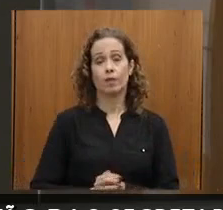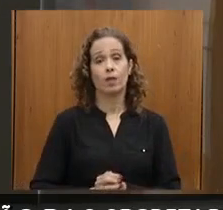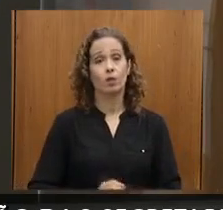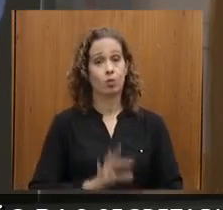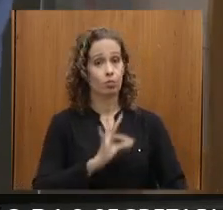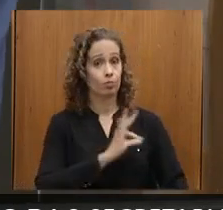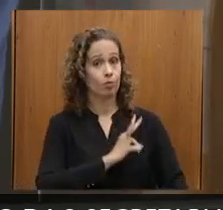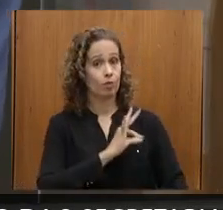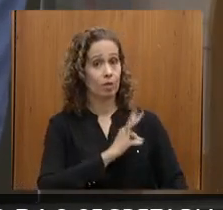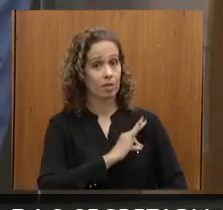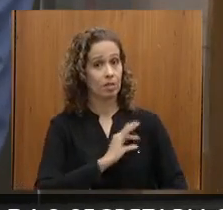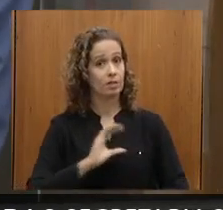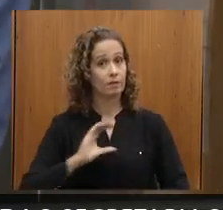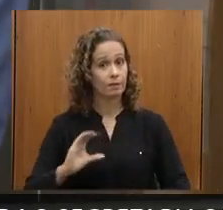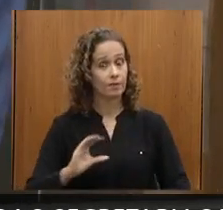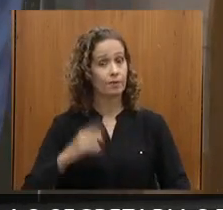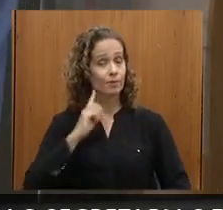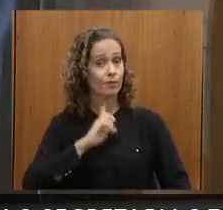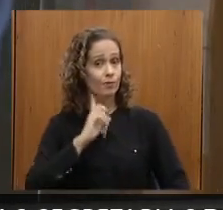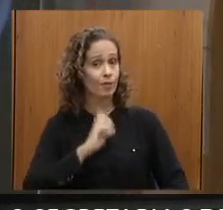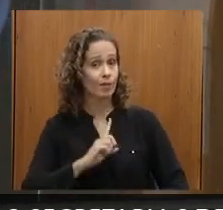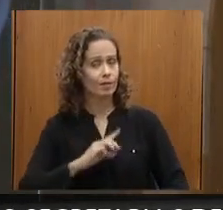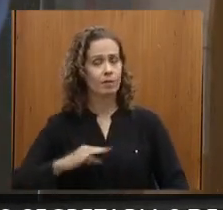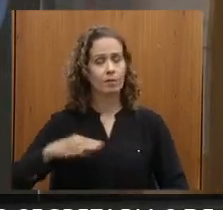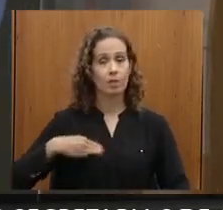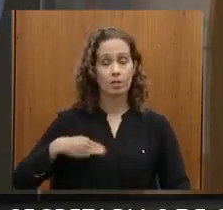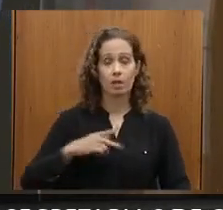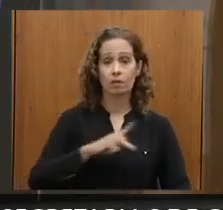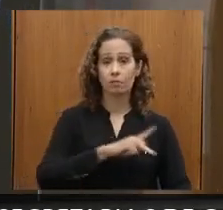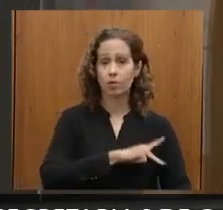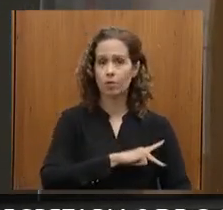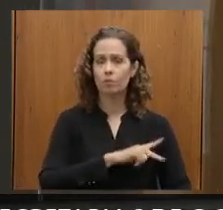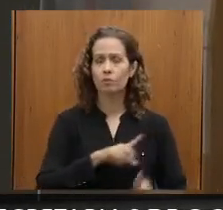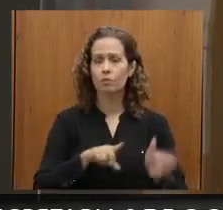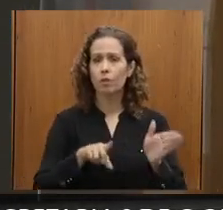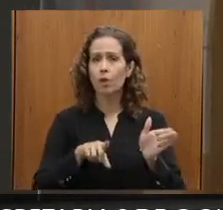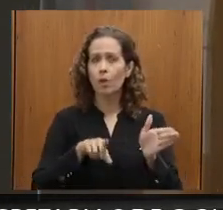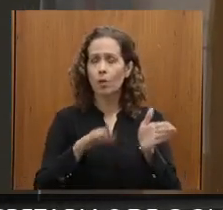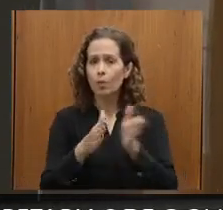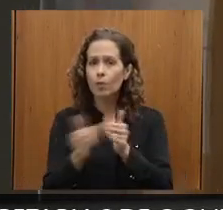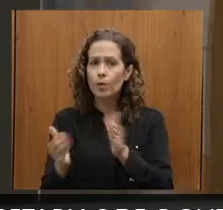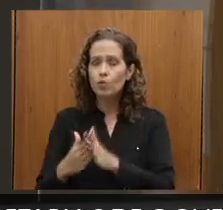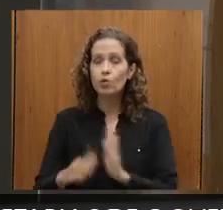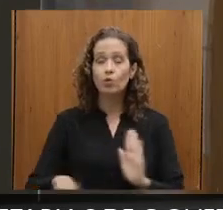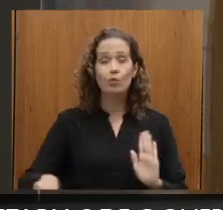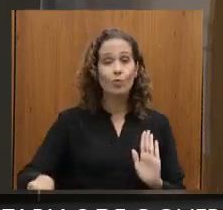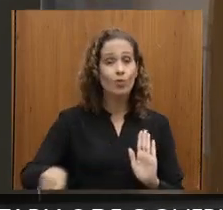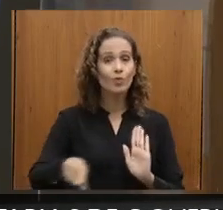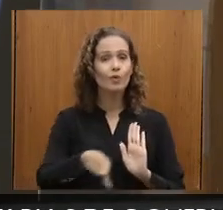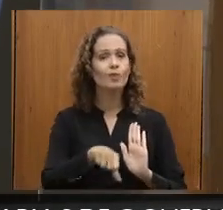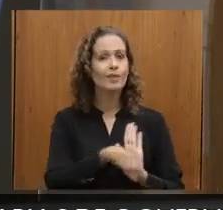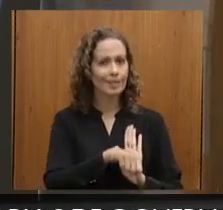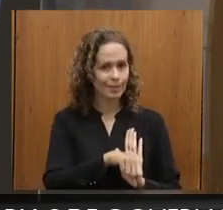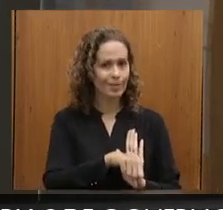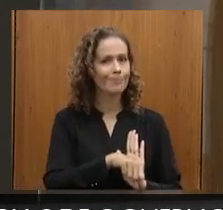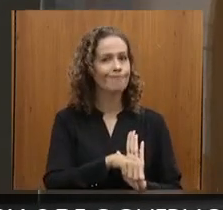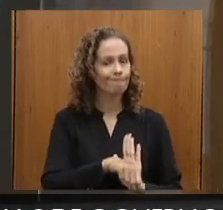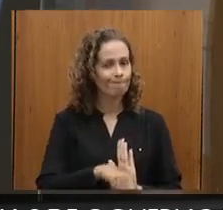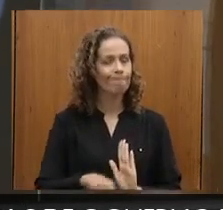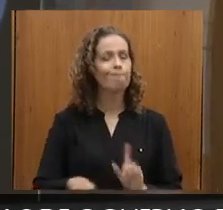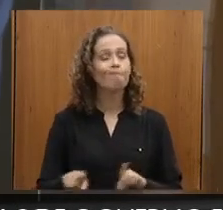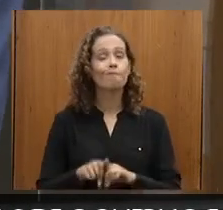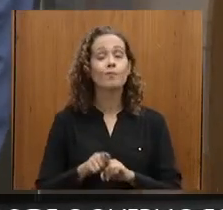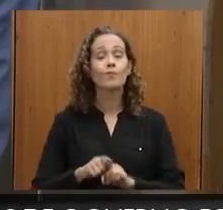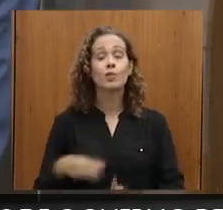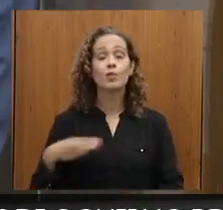Minas, Ministério Público Estadual, pediu indiciamento por crime doloso. O Ministério Público